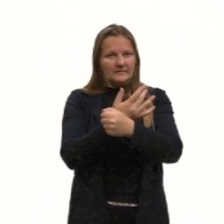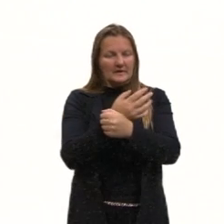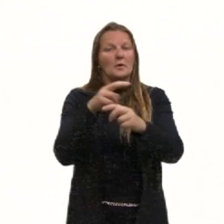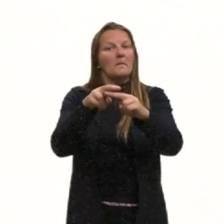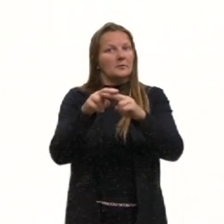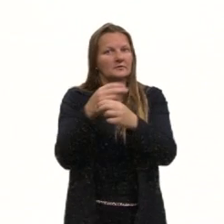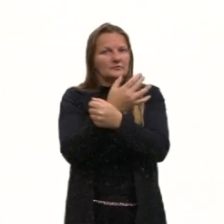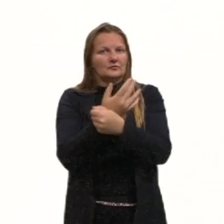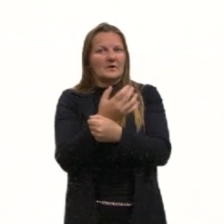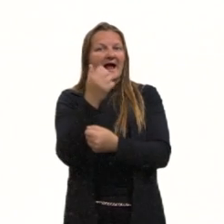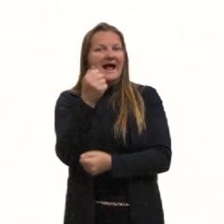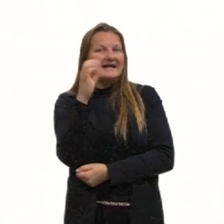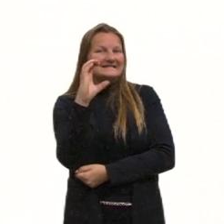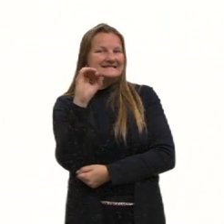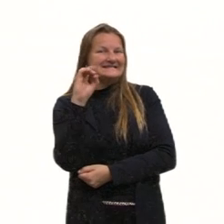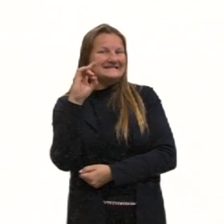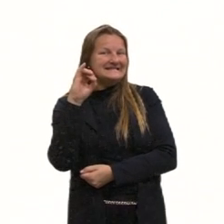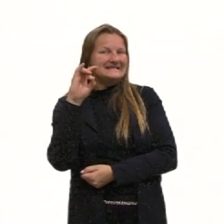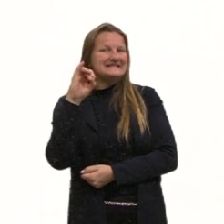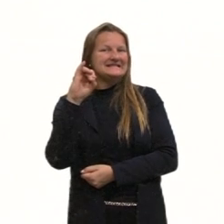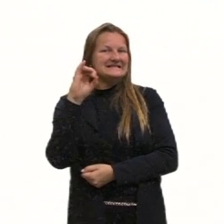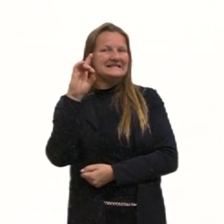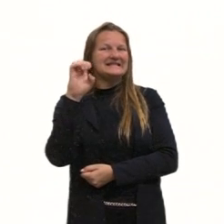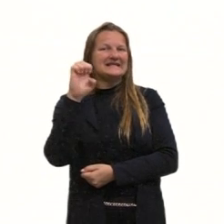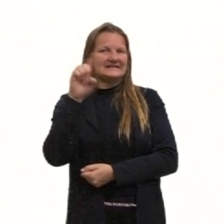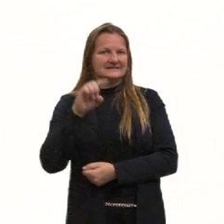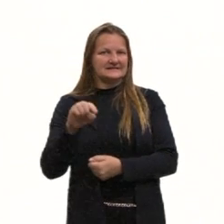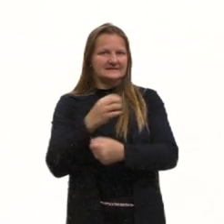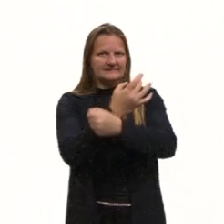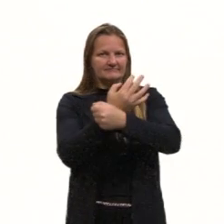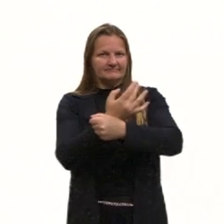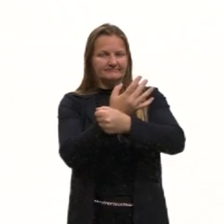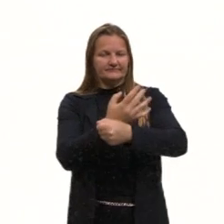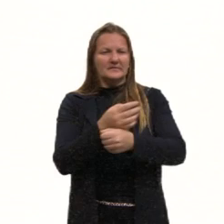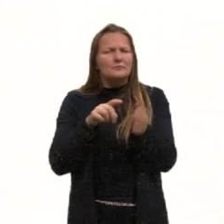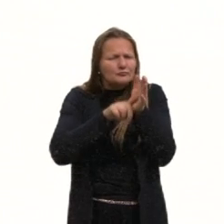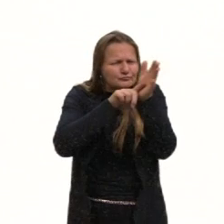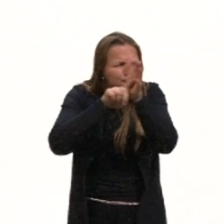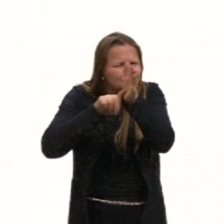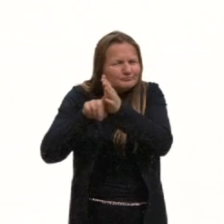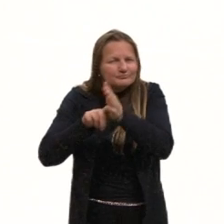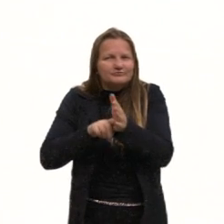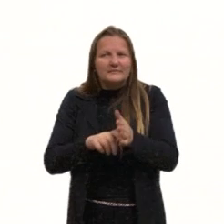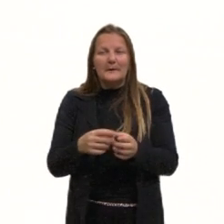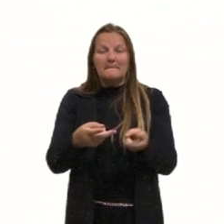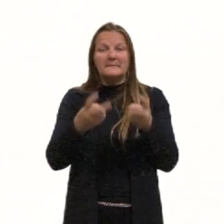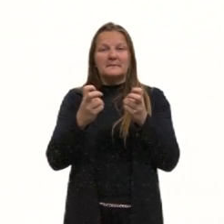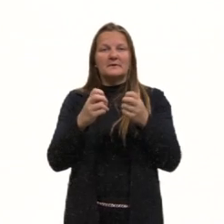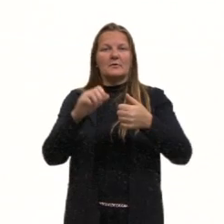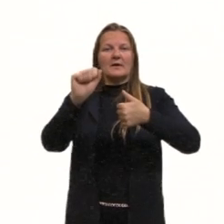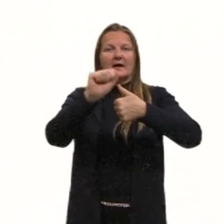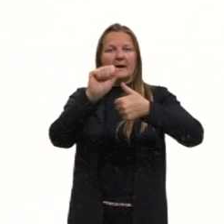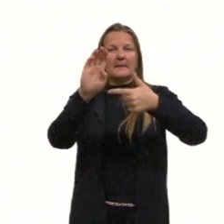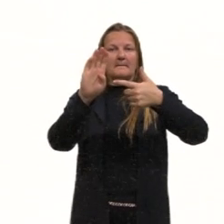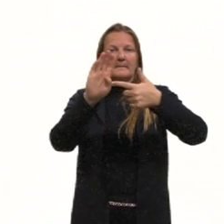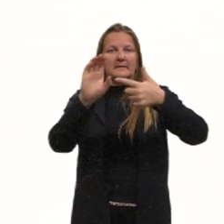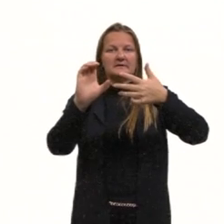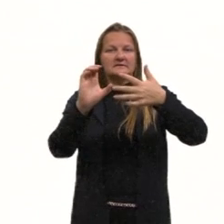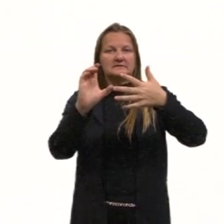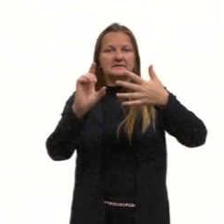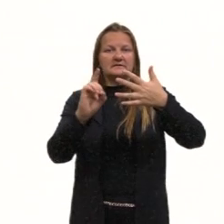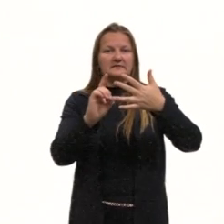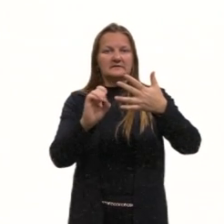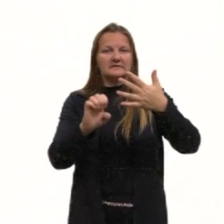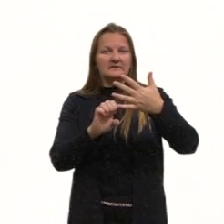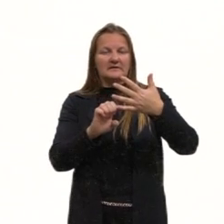a questão está me dizendo né a acidez que dificulta eu preciso analisar as alternativas e ver quais desses grupos